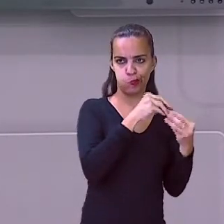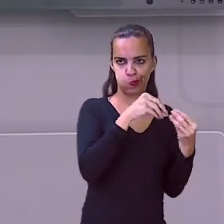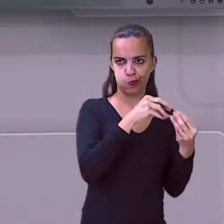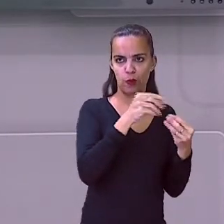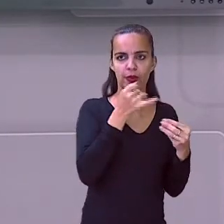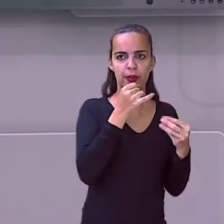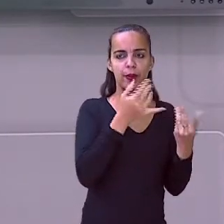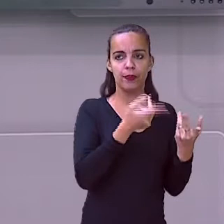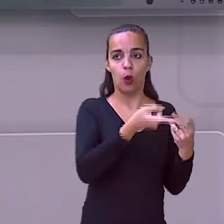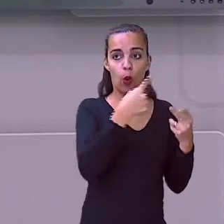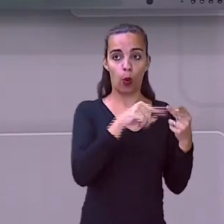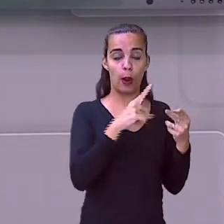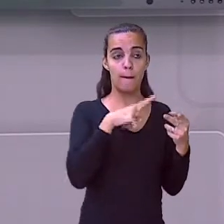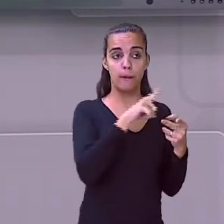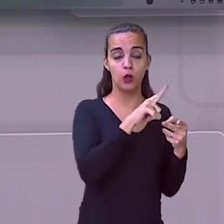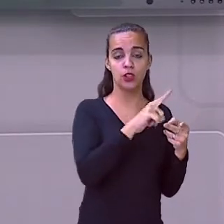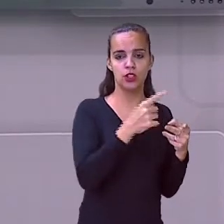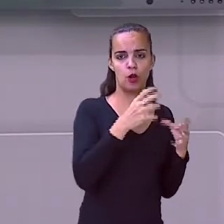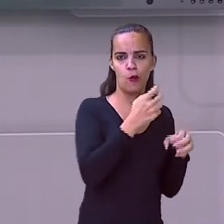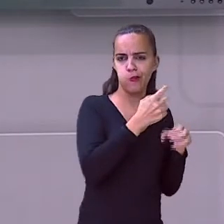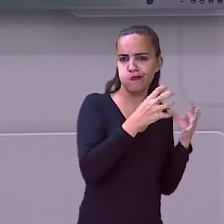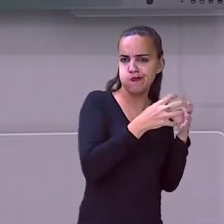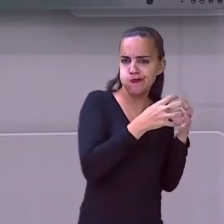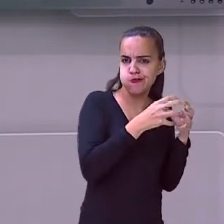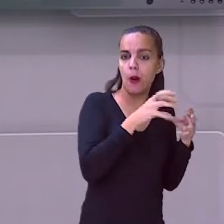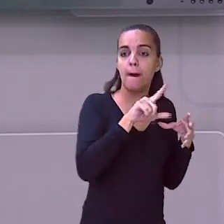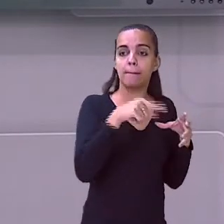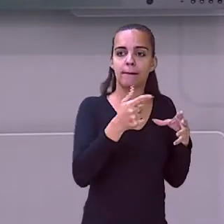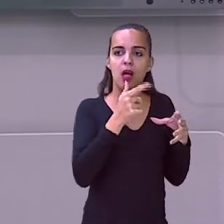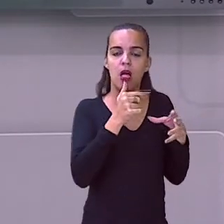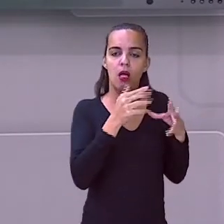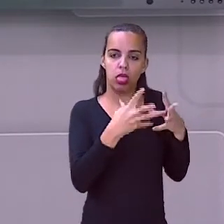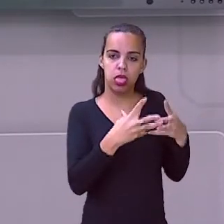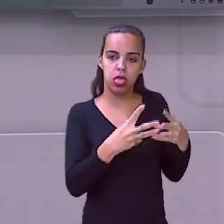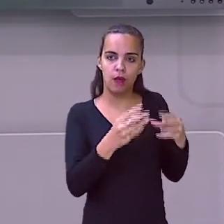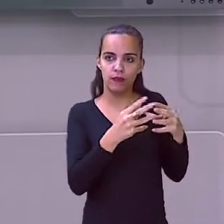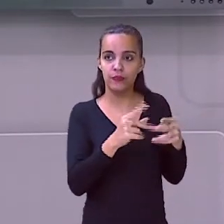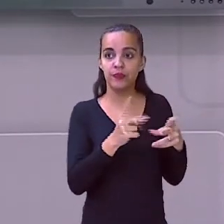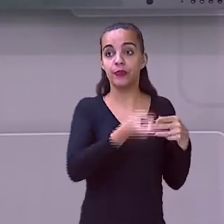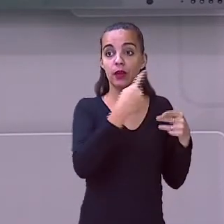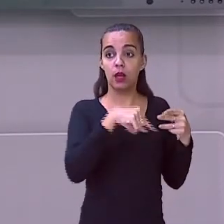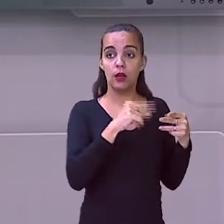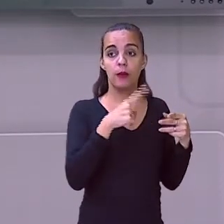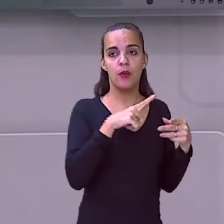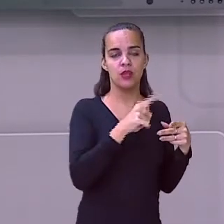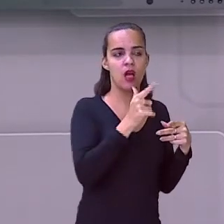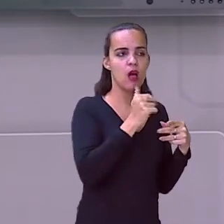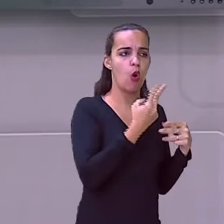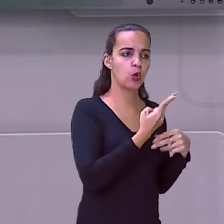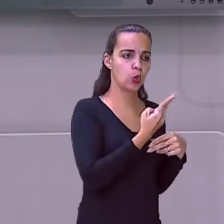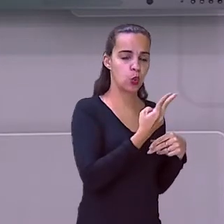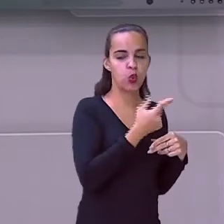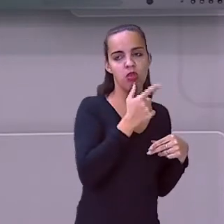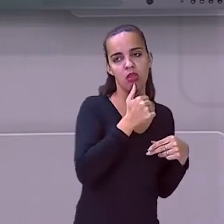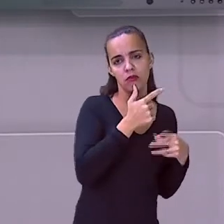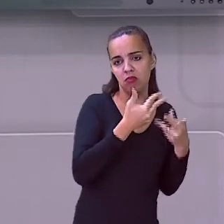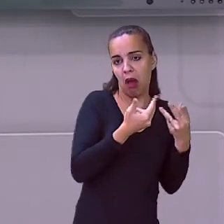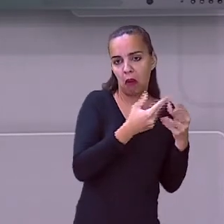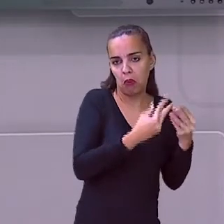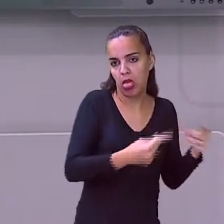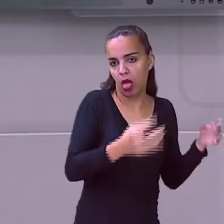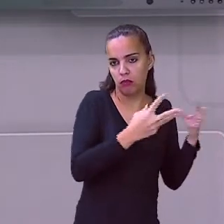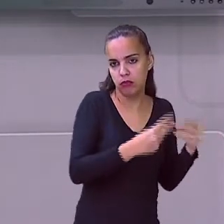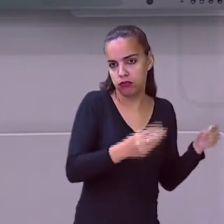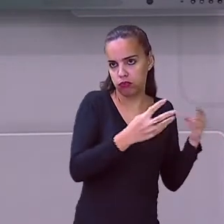e líquido, ela pode ser entre 2 líquidos, ela pode ser entre uma substância líquida e